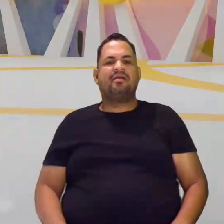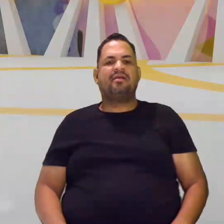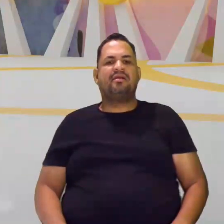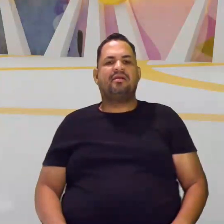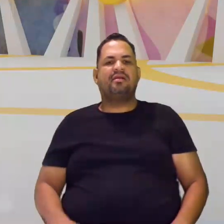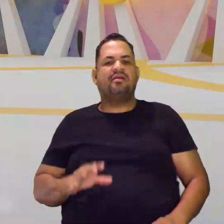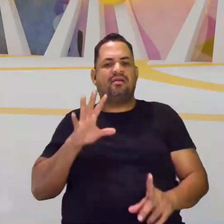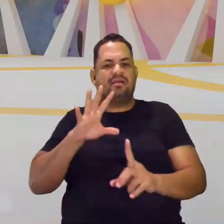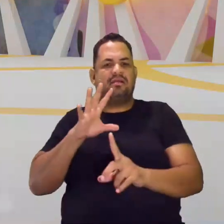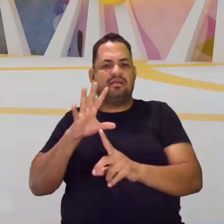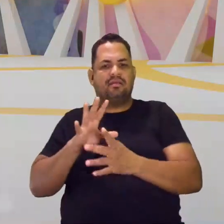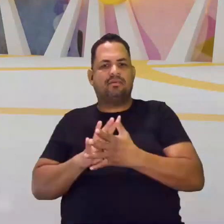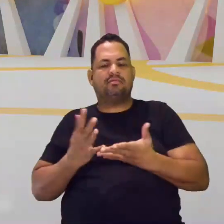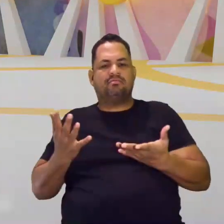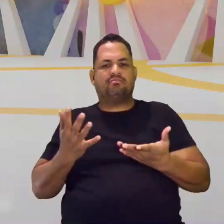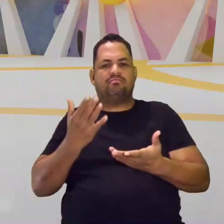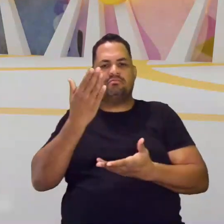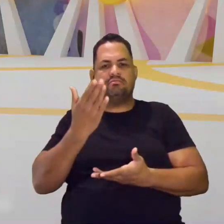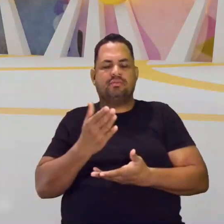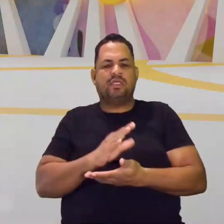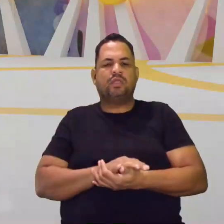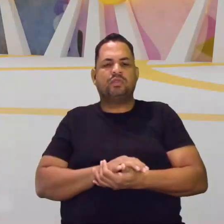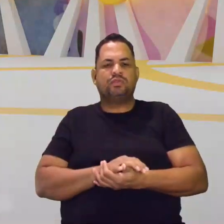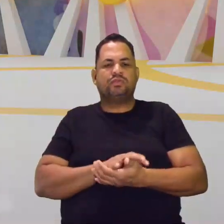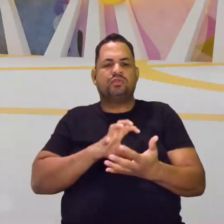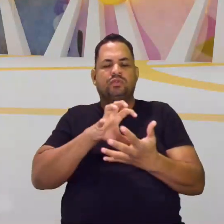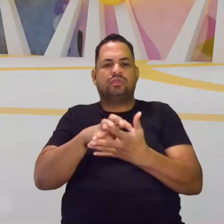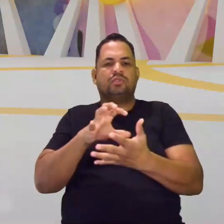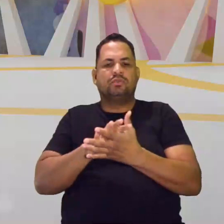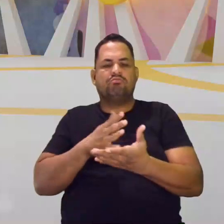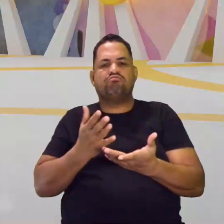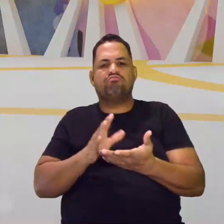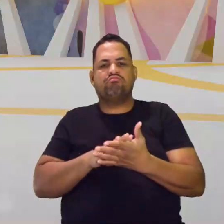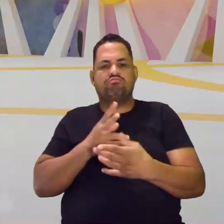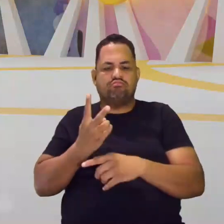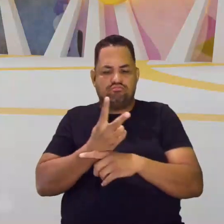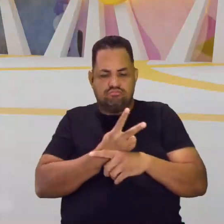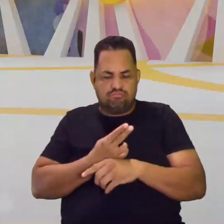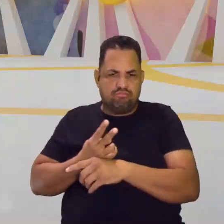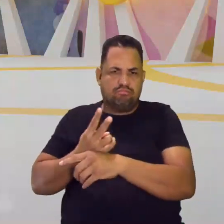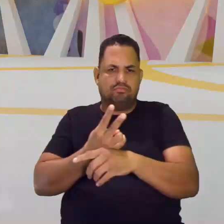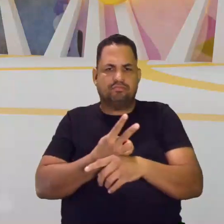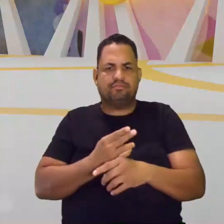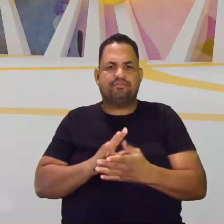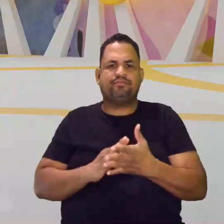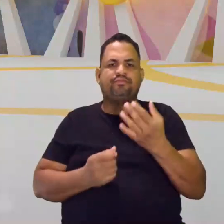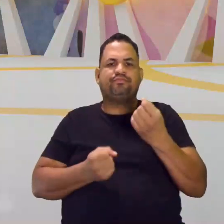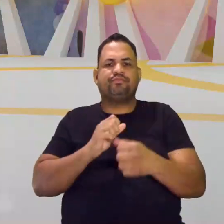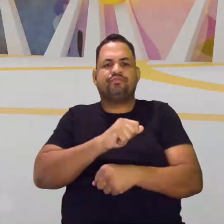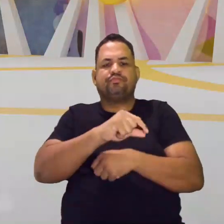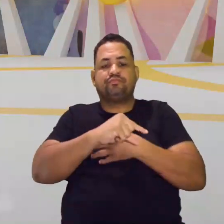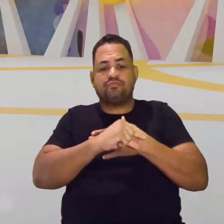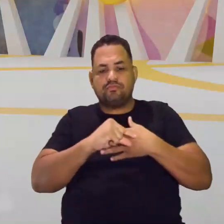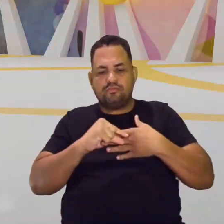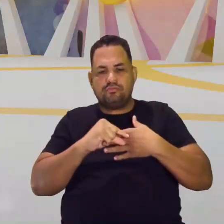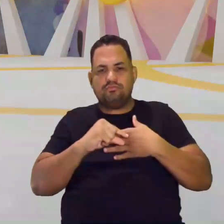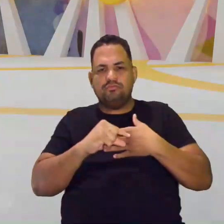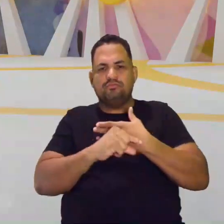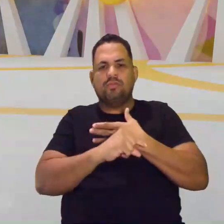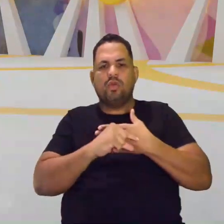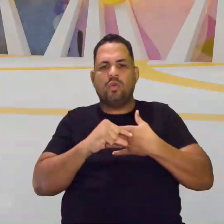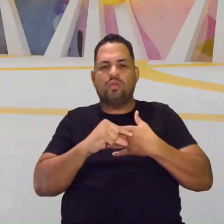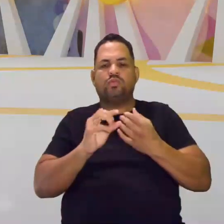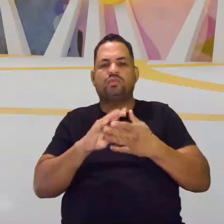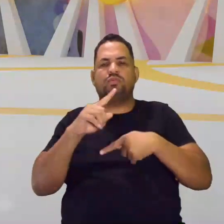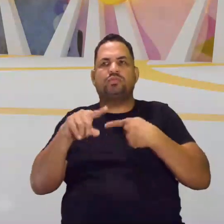Mesmo influenciada pelos colonizadores, mas é a busca disso. A gente trouxe aí alguns autores na aula passada,